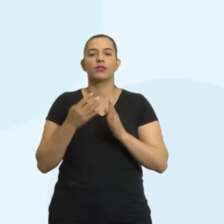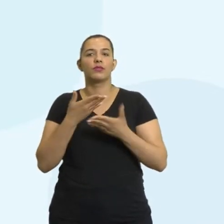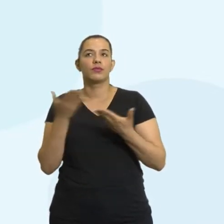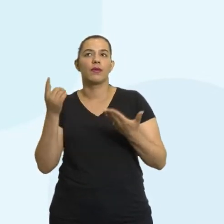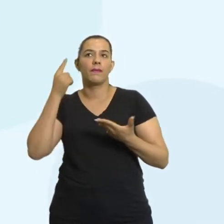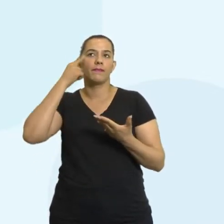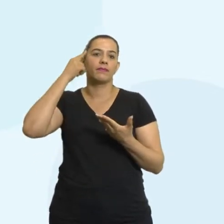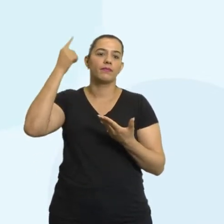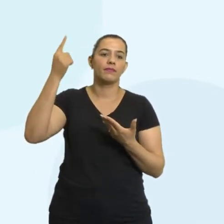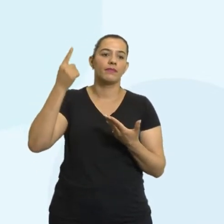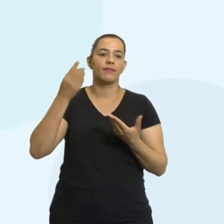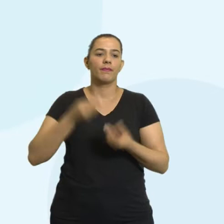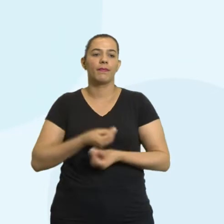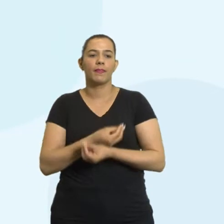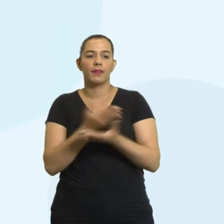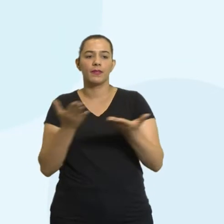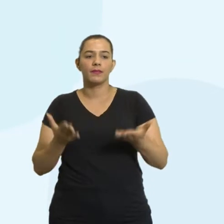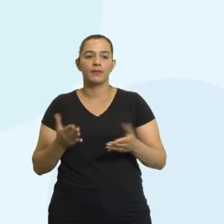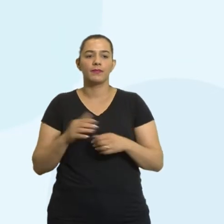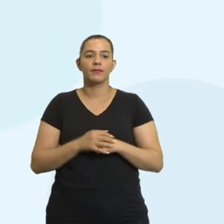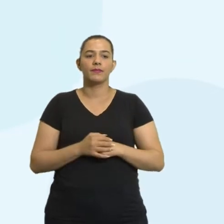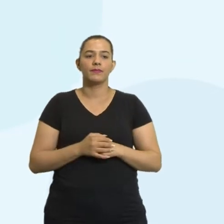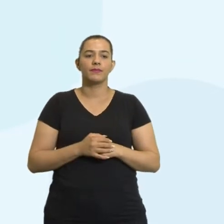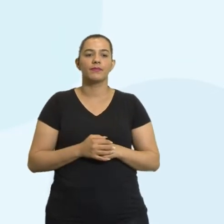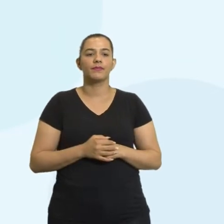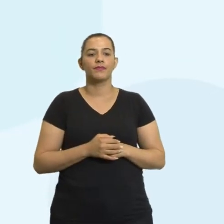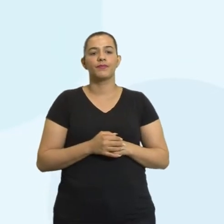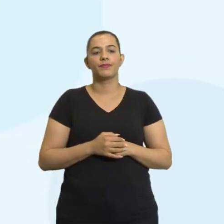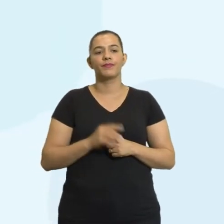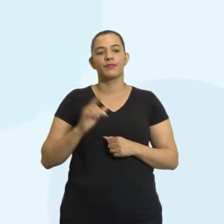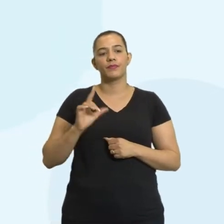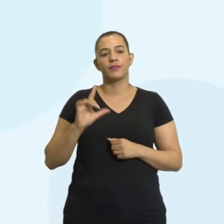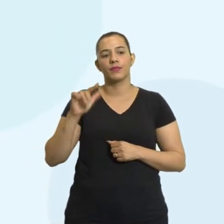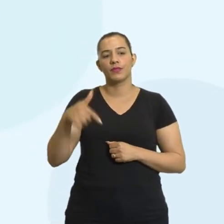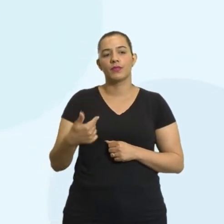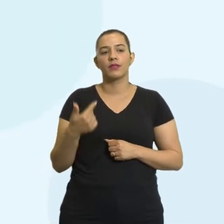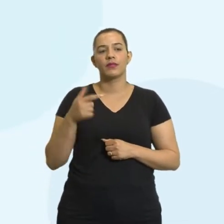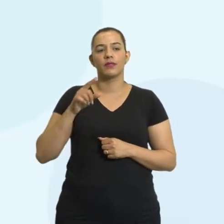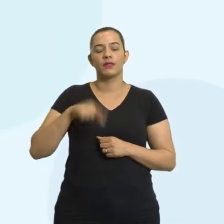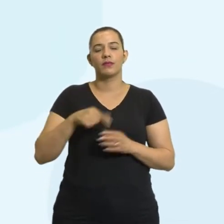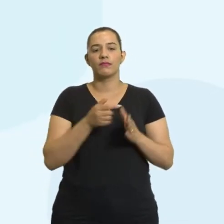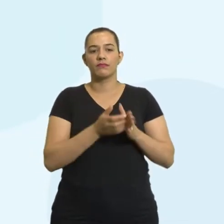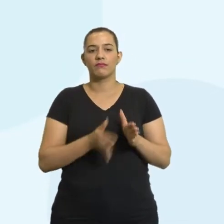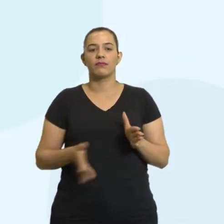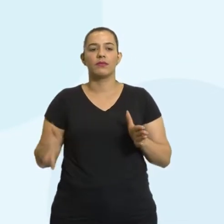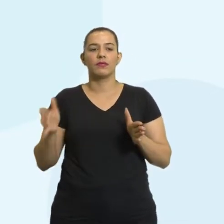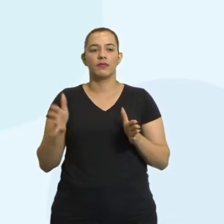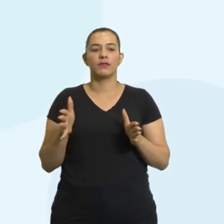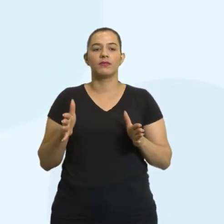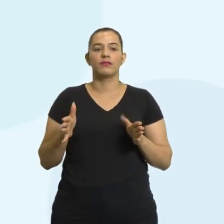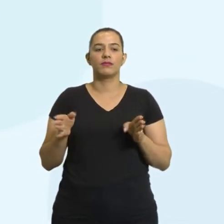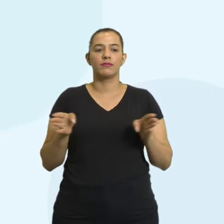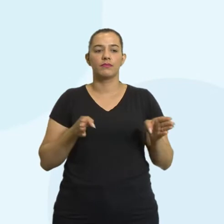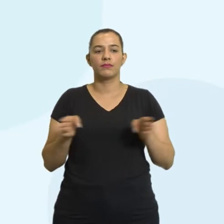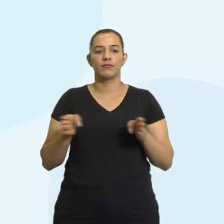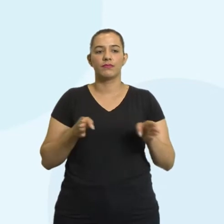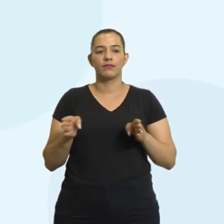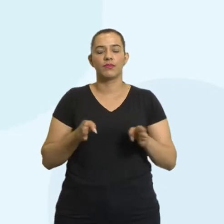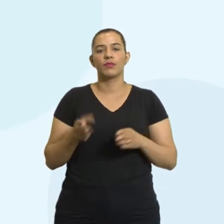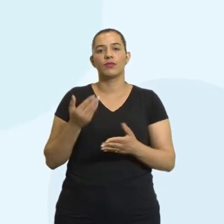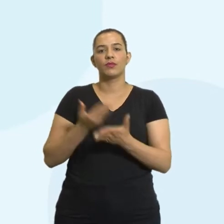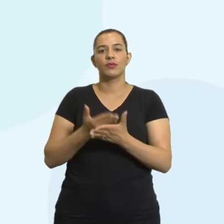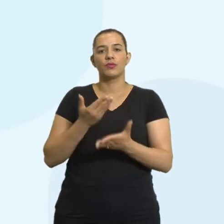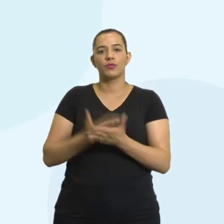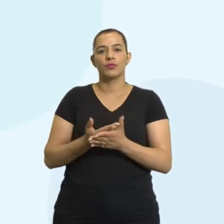previsões, né? Na verdade, não seria o depois da leitura, mas a gente pegar o estudo de